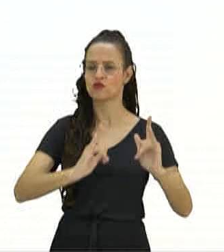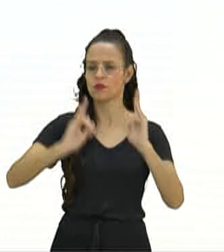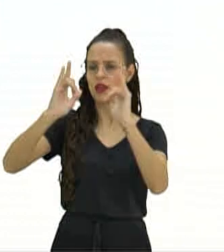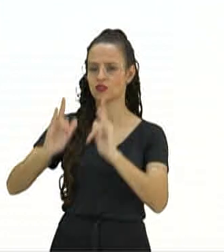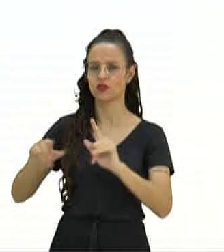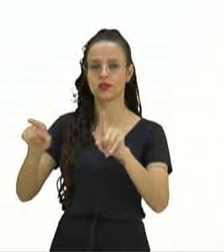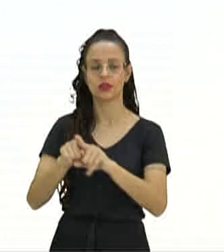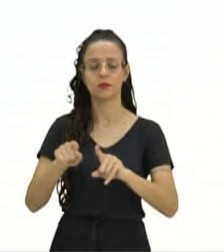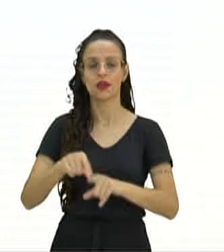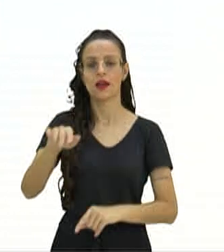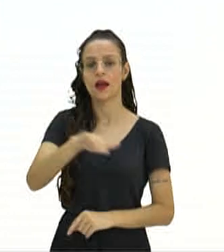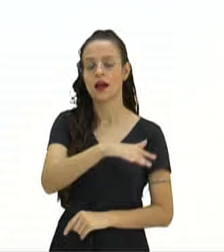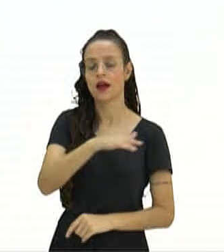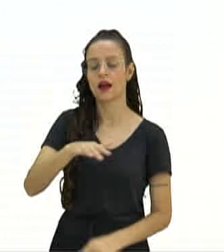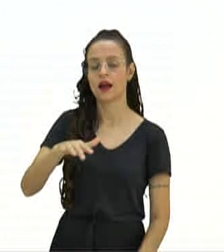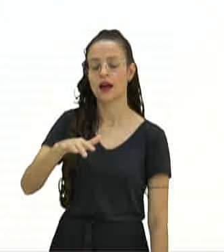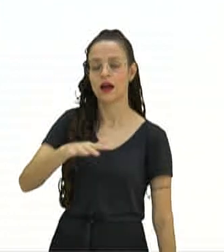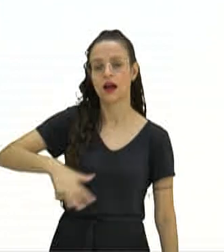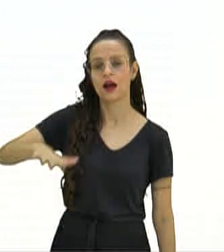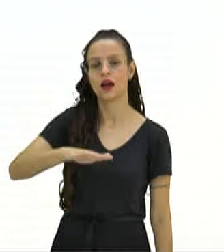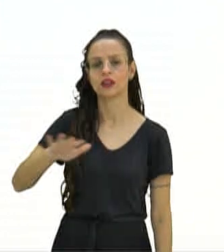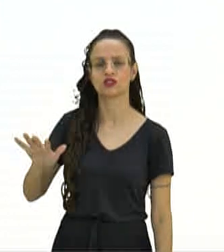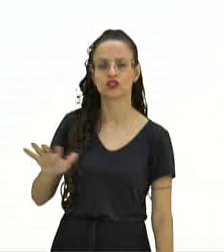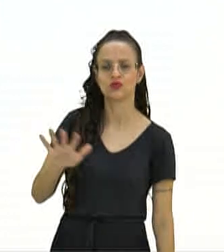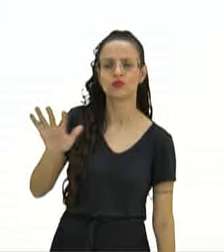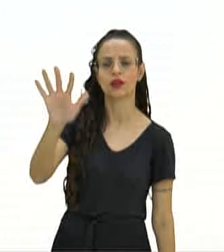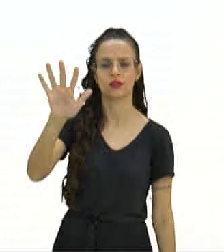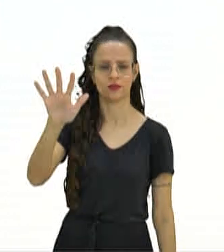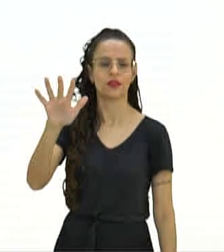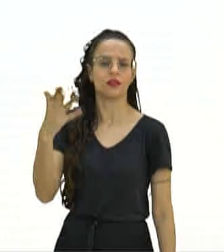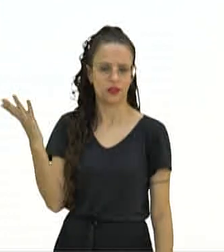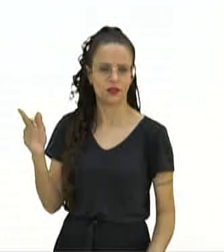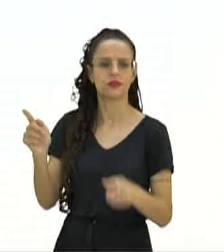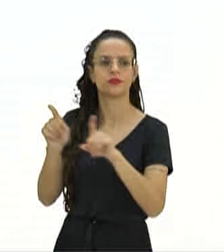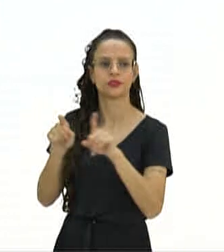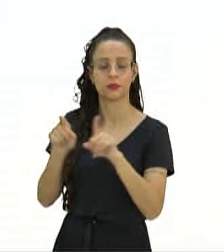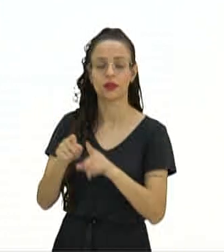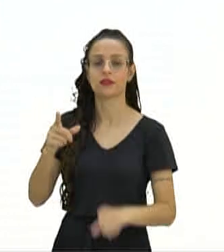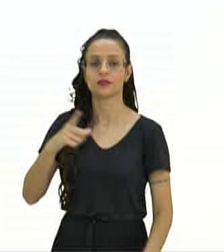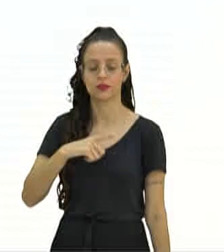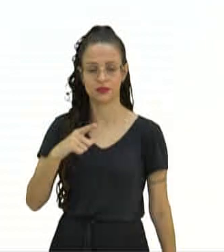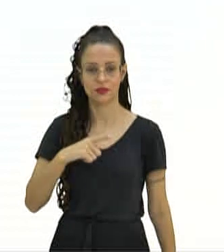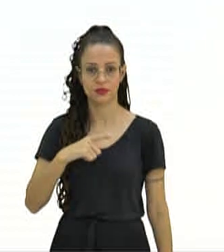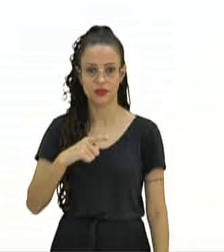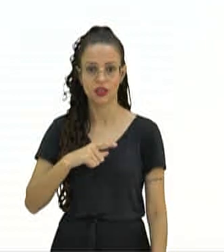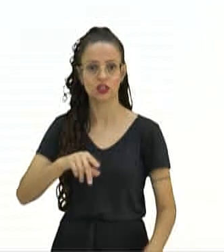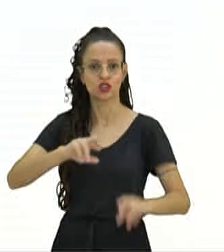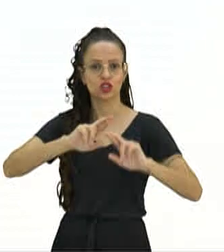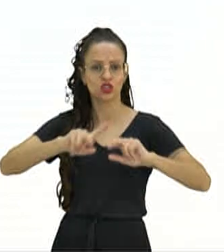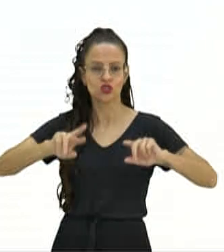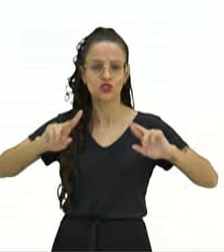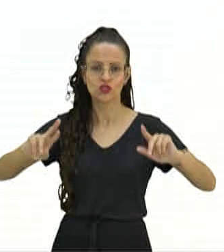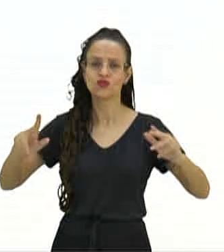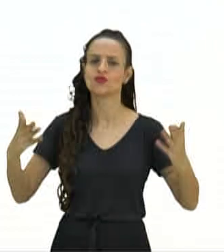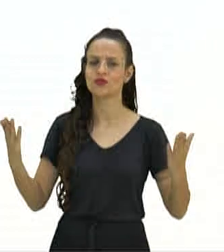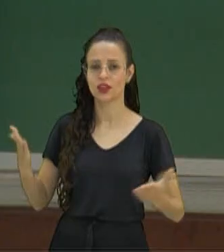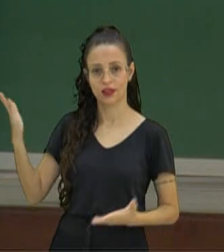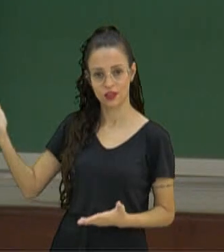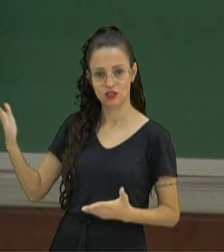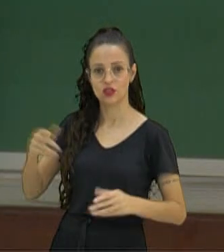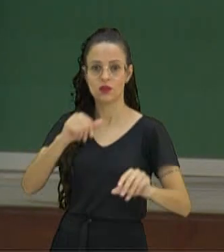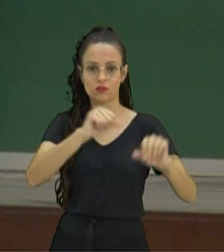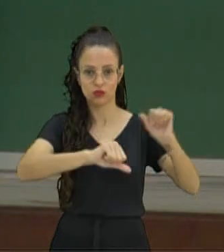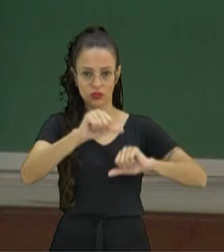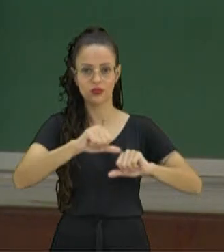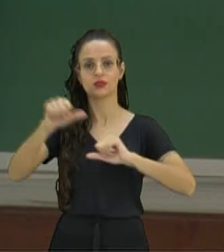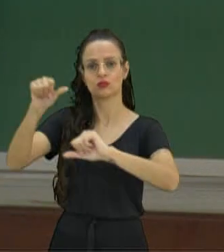de periferias também ali, que nós vamos ter diferentes tipos de construções, mas que eu também tive alteração nas paisagens, tanto aqui quanto